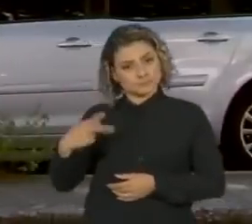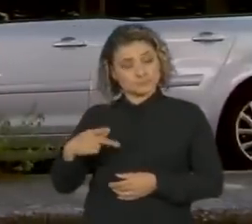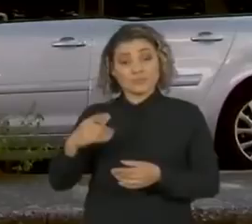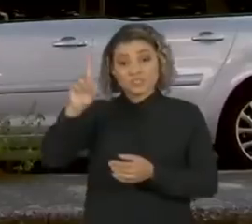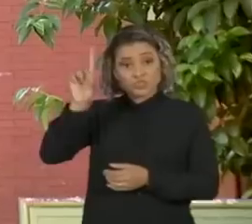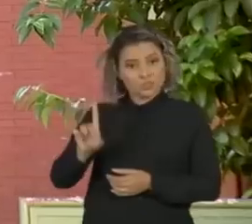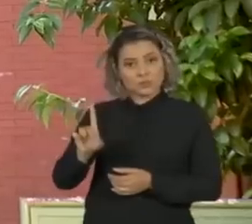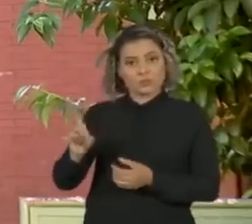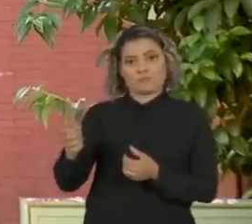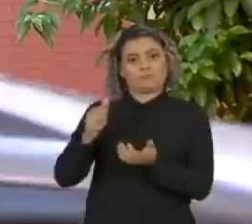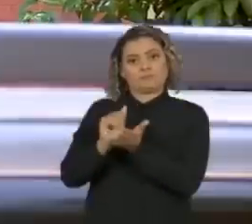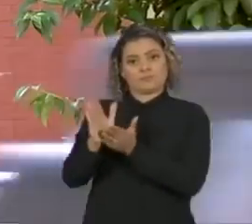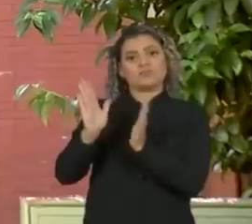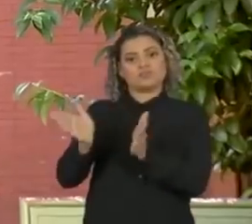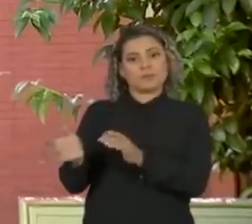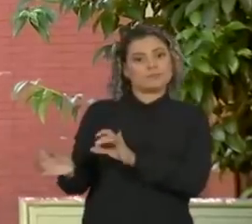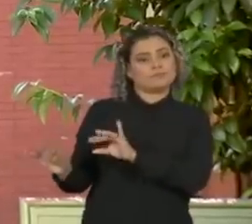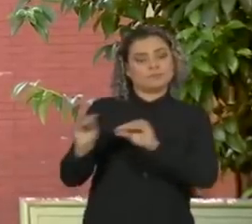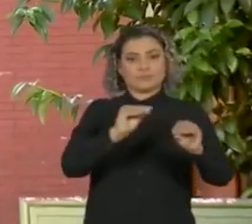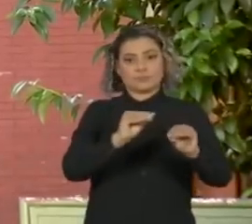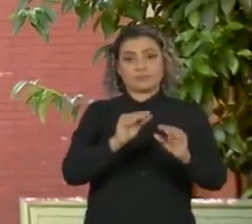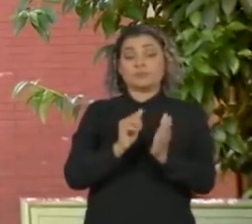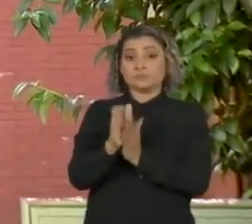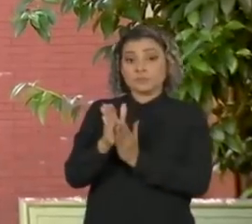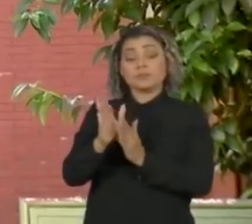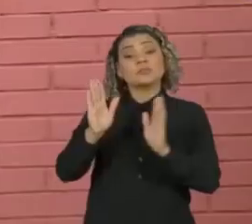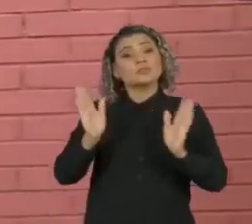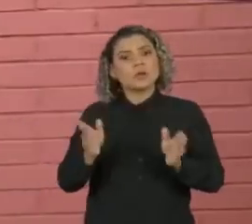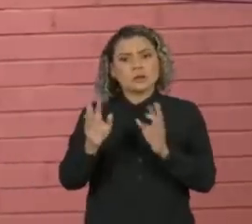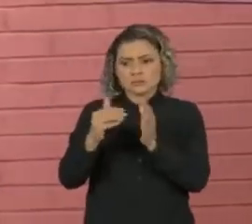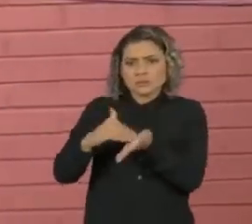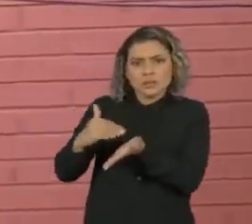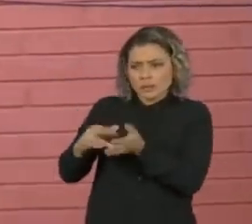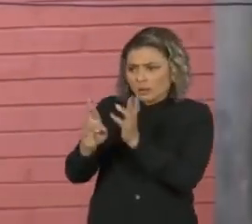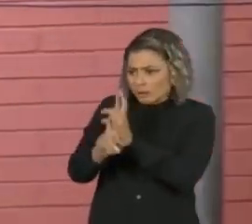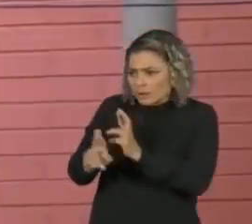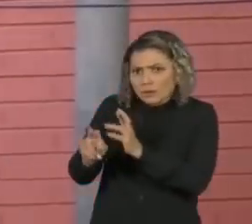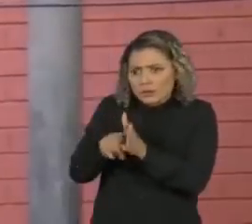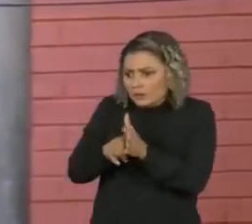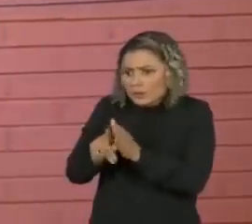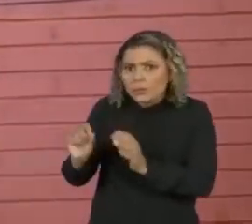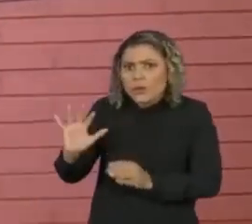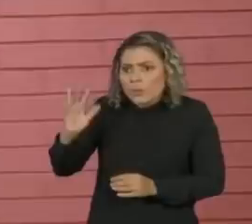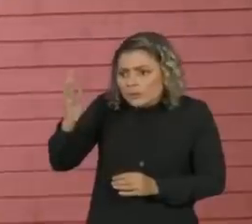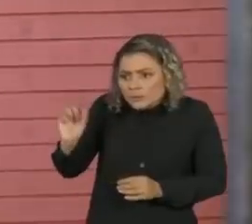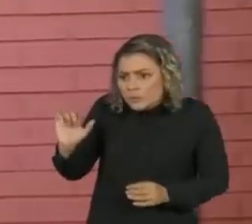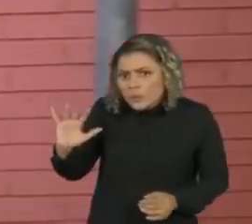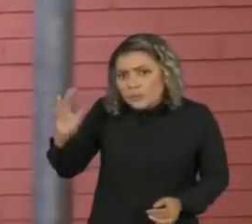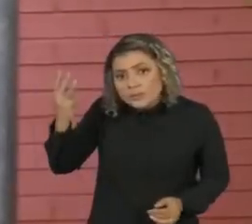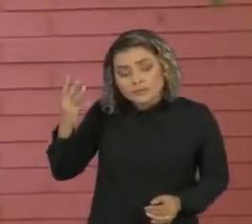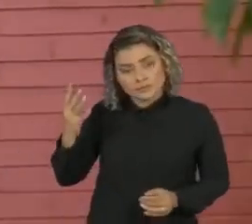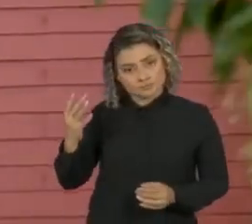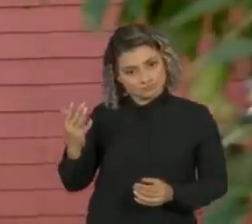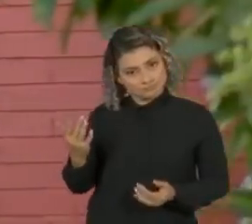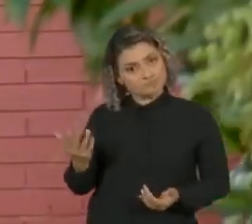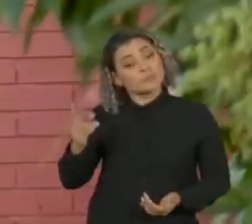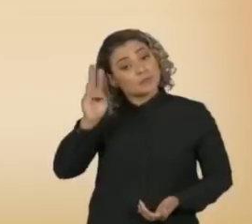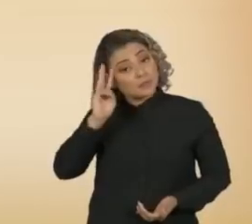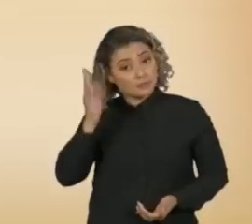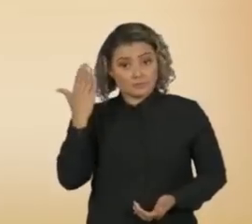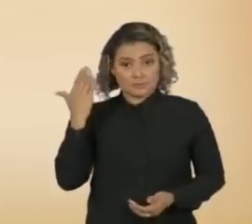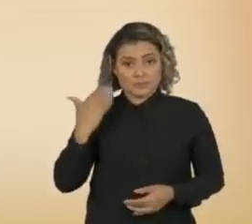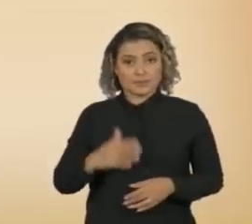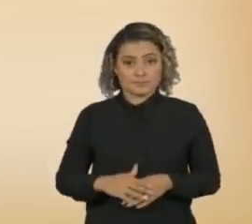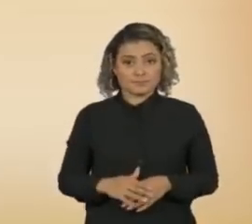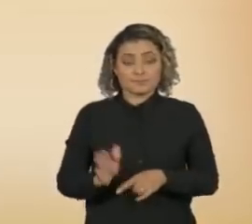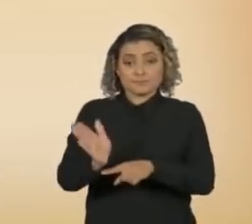não trabalha mais na unidade. A secretaria apura o caso e colabora com a polícia para esclarecer o que aconteceu na noite da última terça-feira.